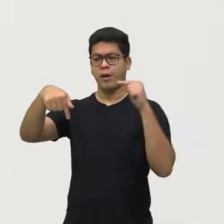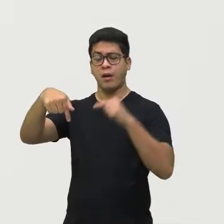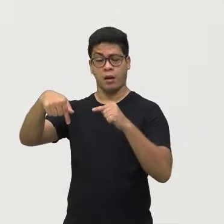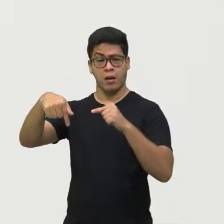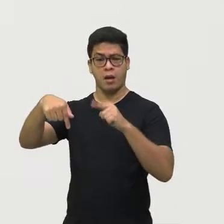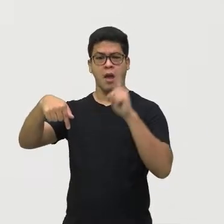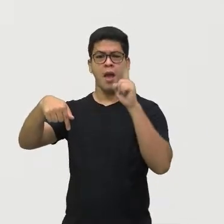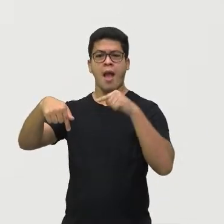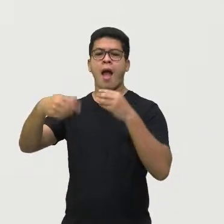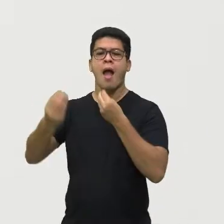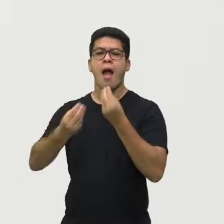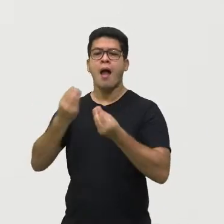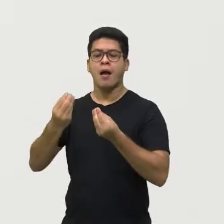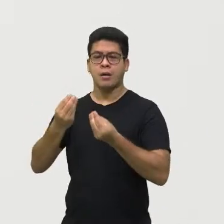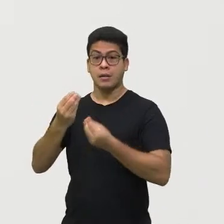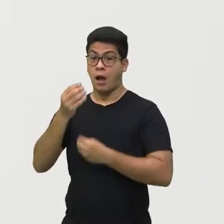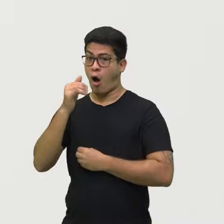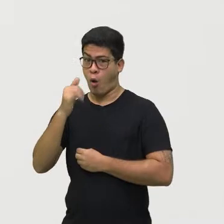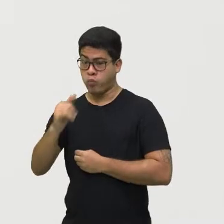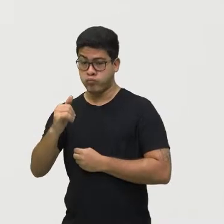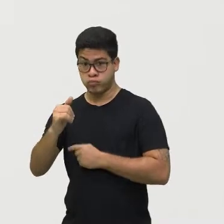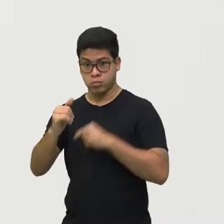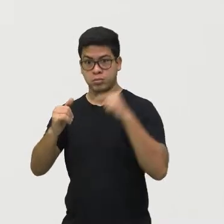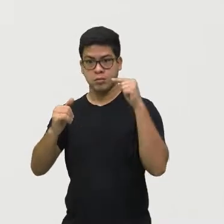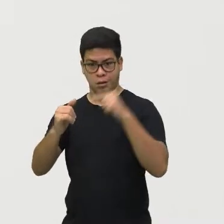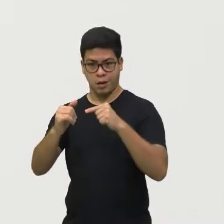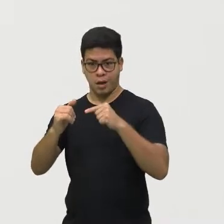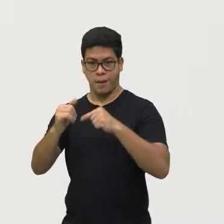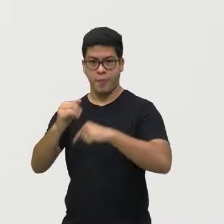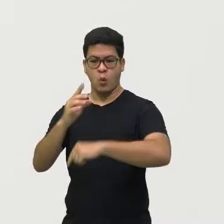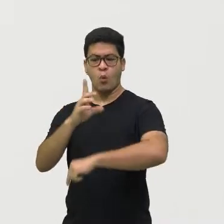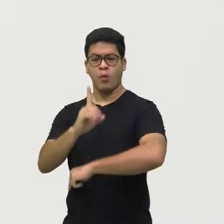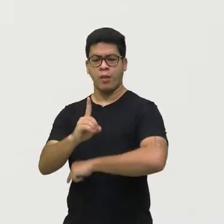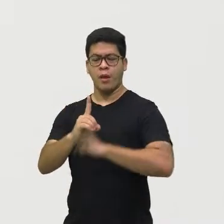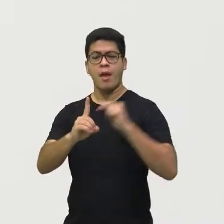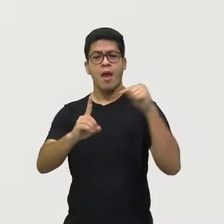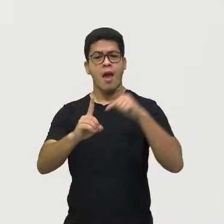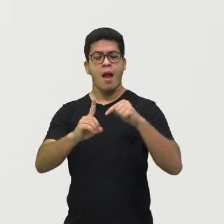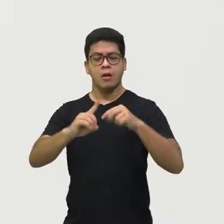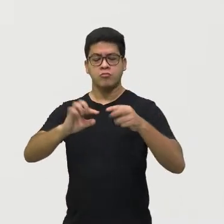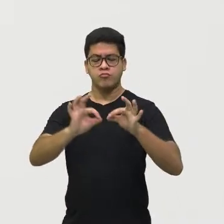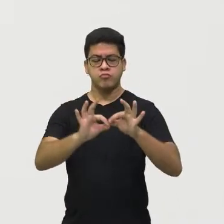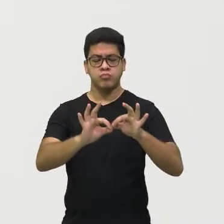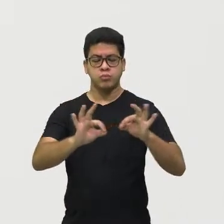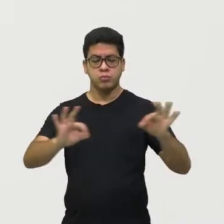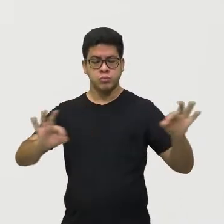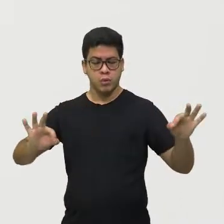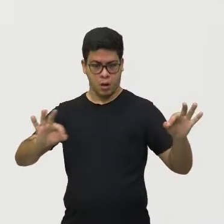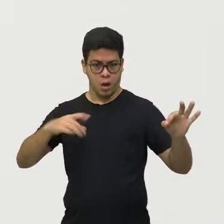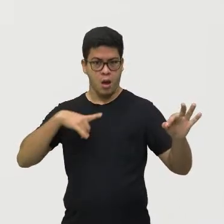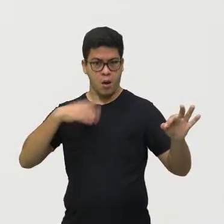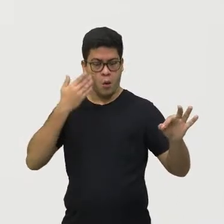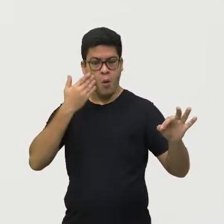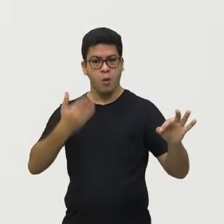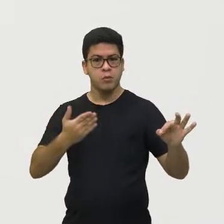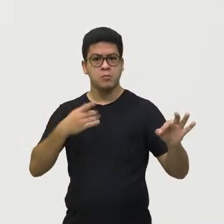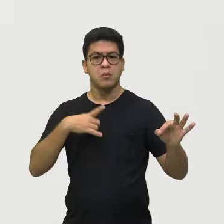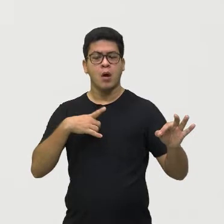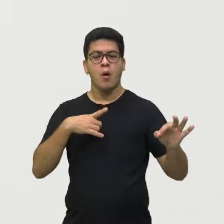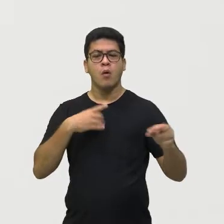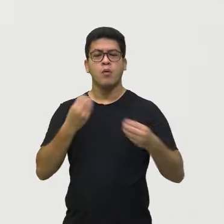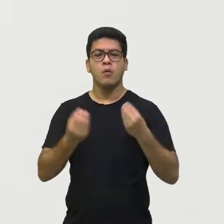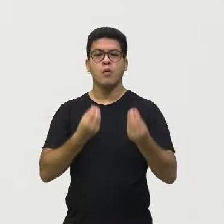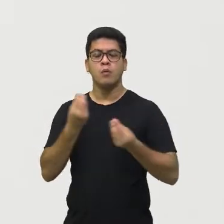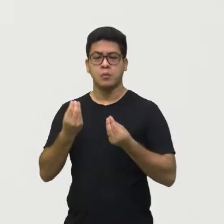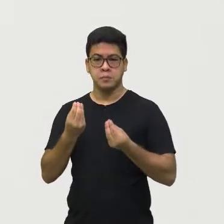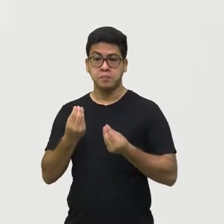é a distância da carga até o ponto onde eu quero calcular o valor do potencial elétrico. Então, nessa expressão aí,